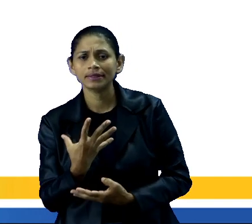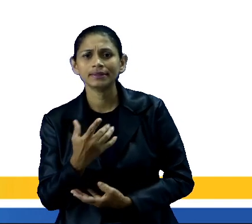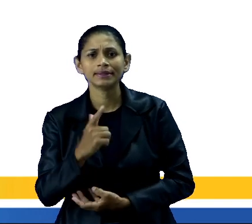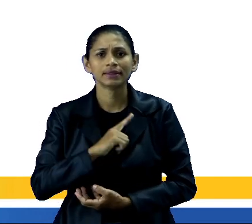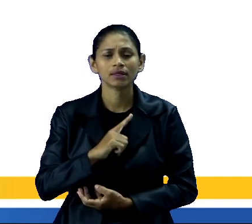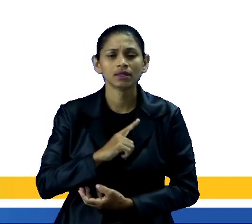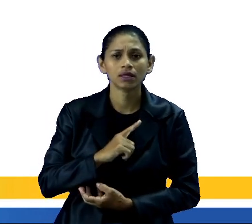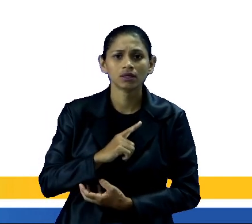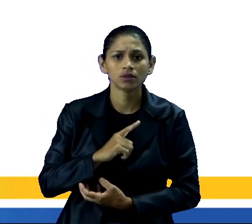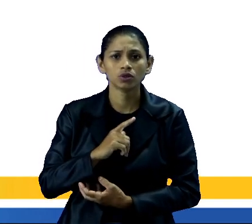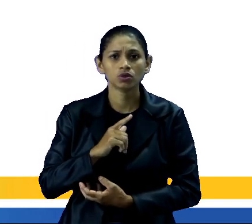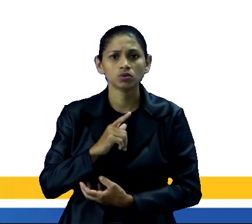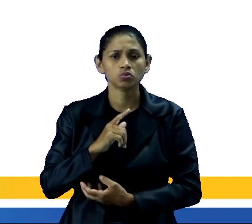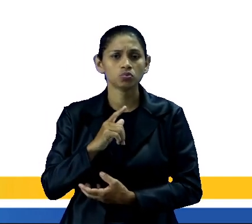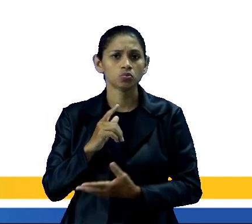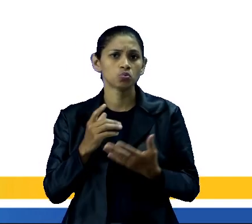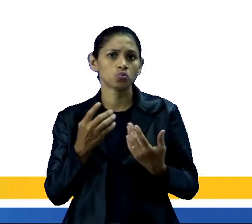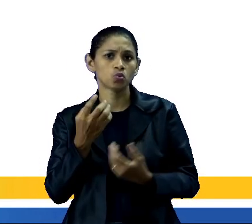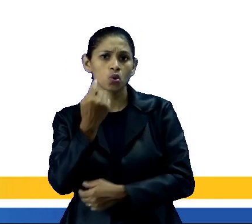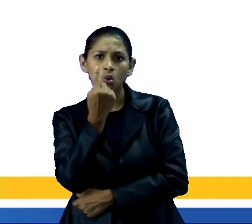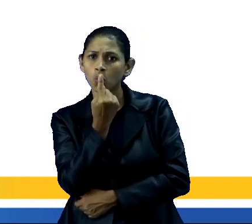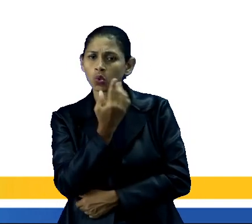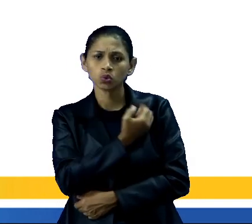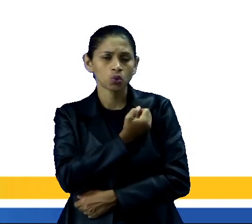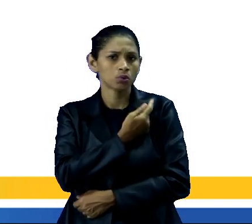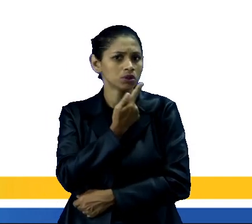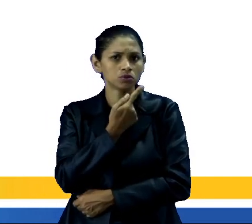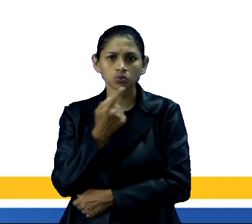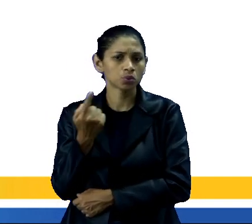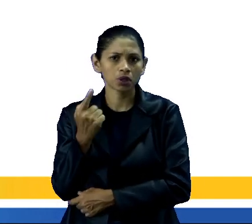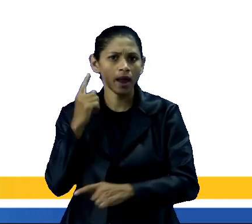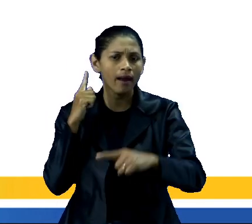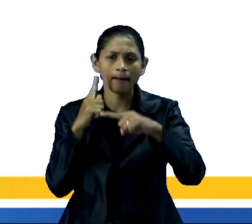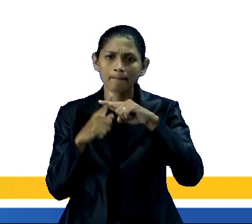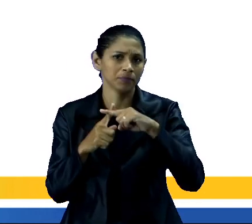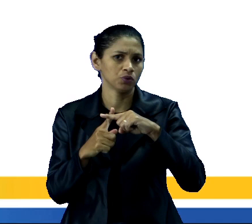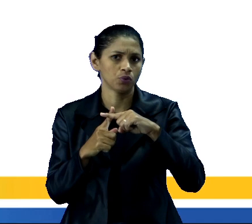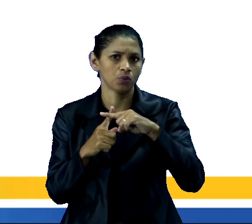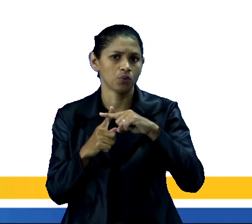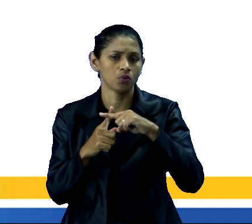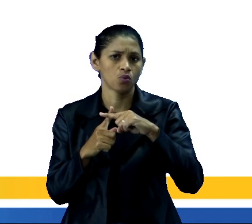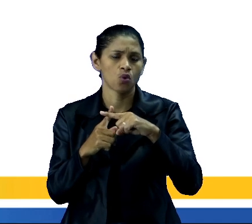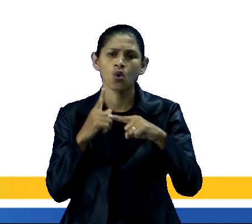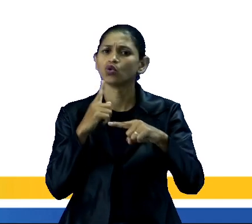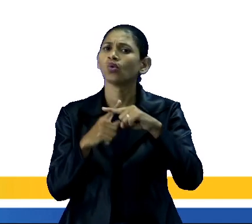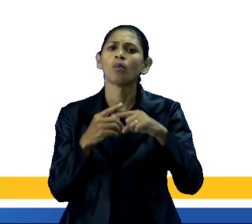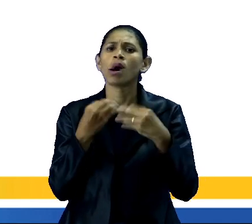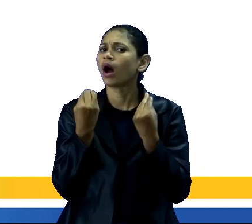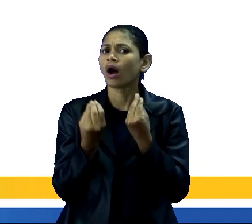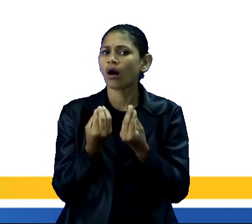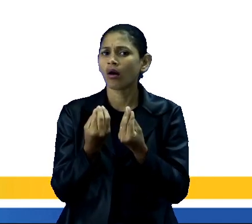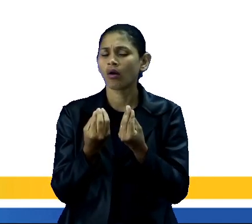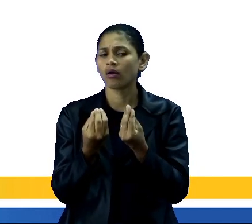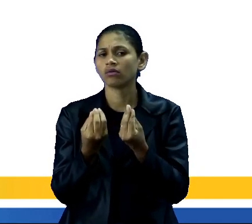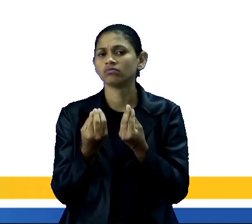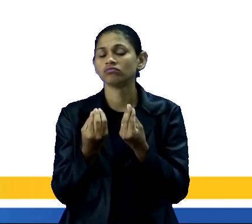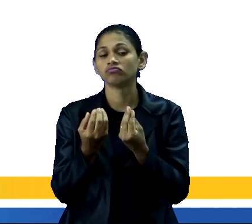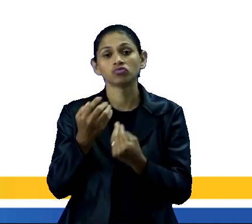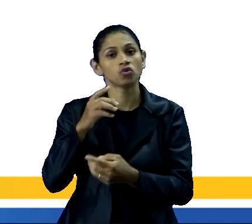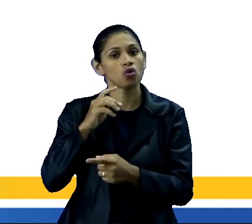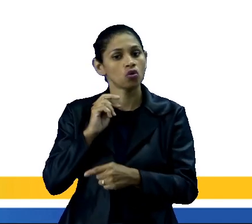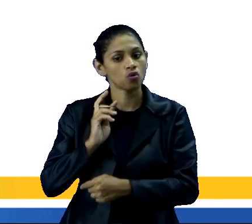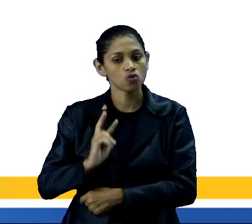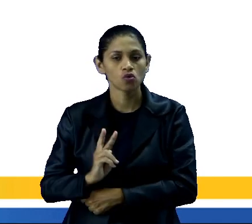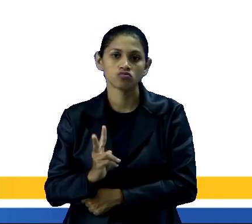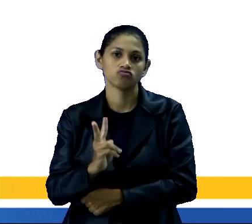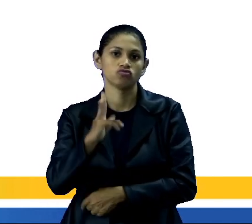ficar sem alguém para somar. Você lembra da regrinha de que quando não tem ninguém para somar, você só desce o número? Continua a mesma